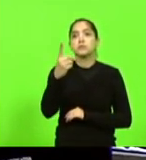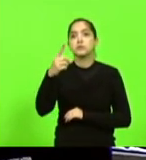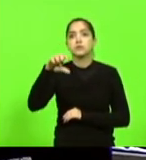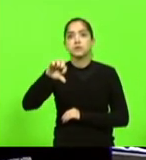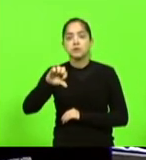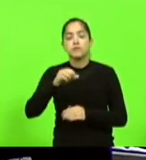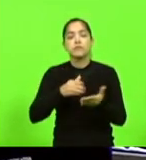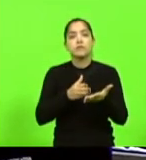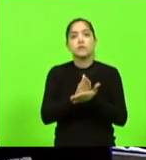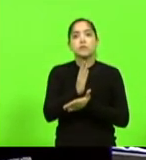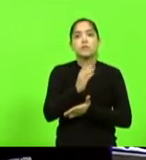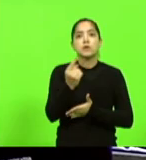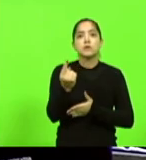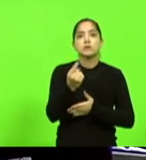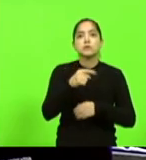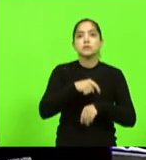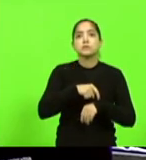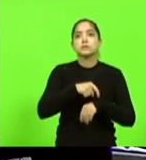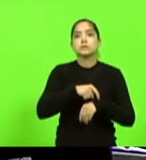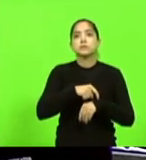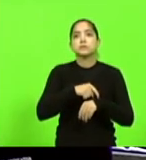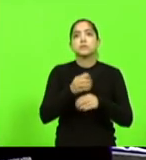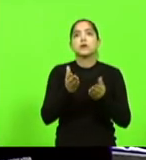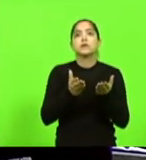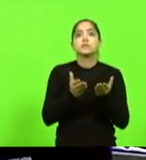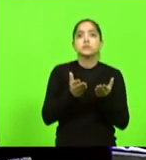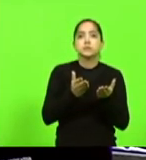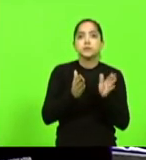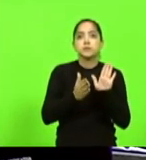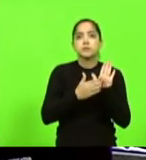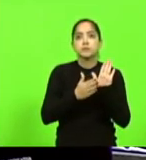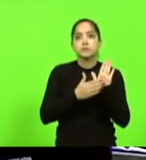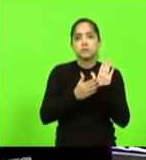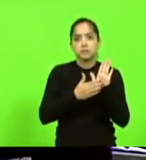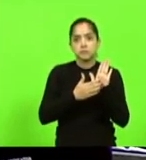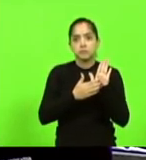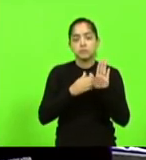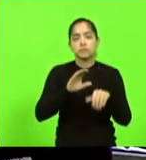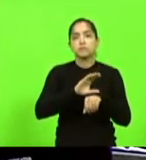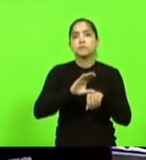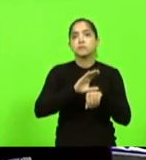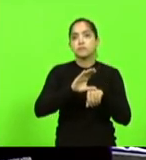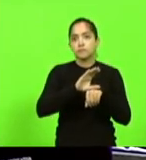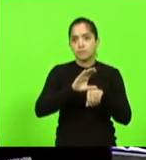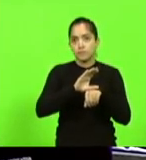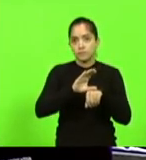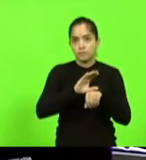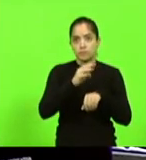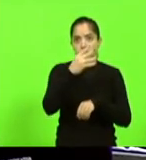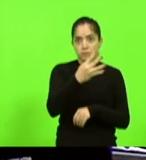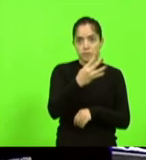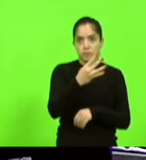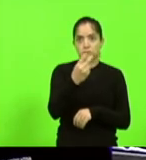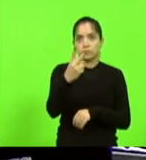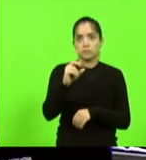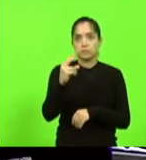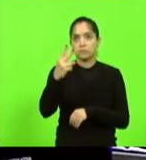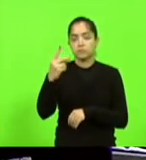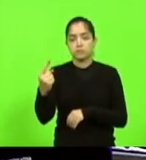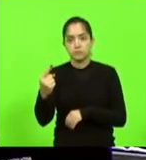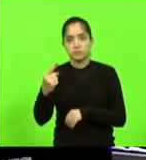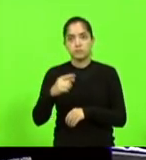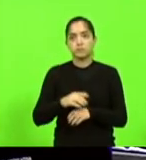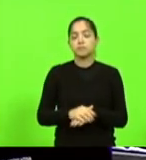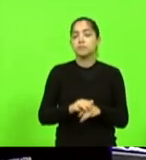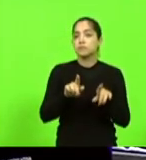Foi aprovada em turno único a admissibilidade da proposta de emenda à Constituição número 4/2021, bem